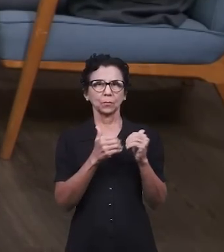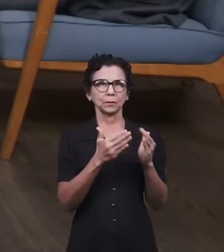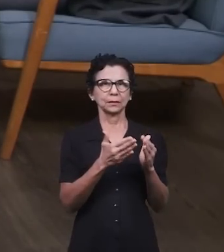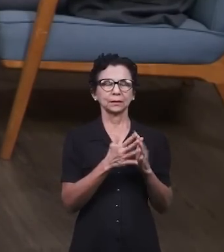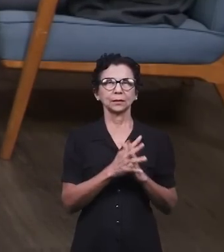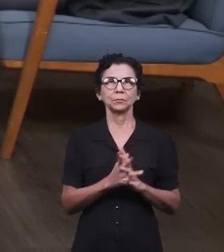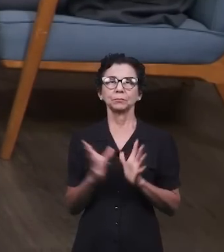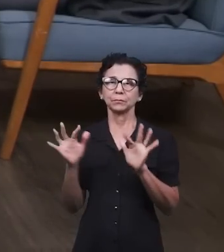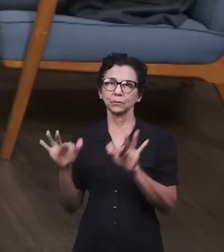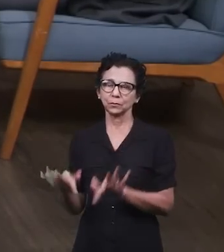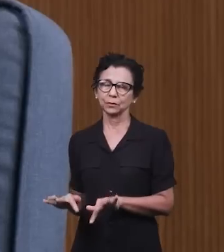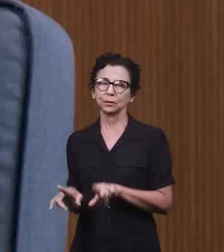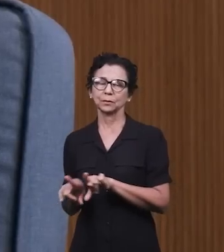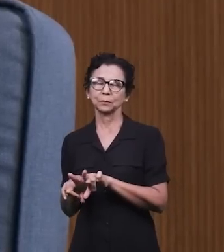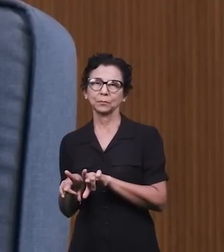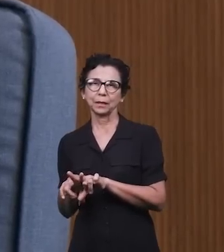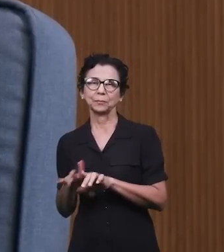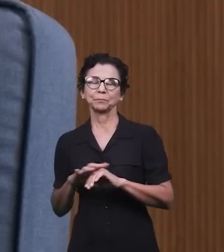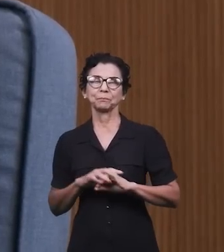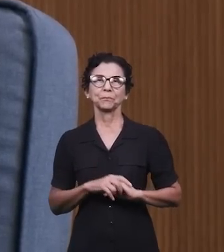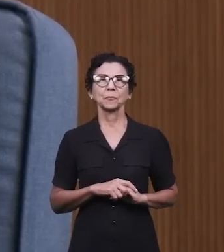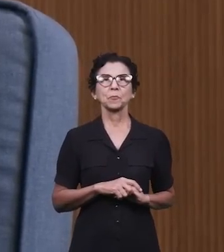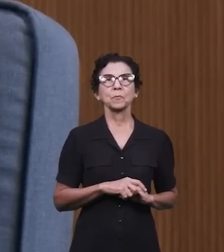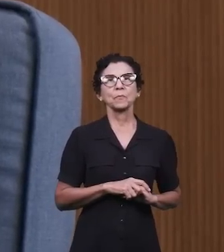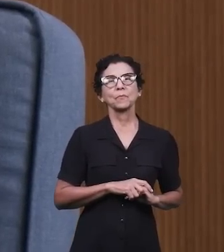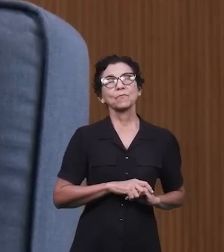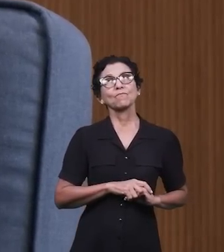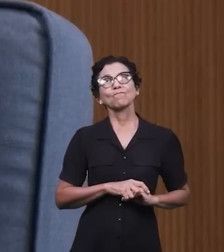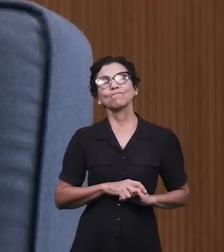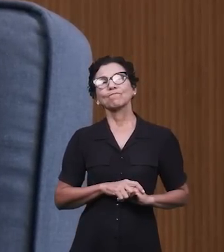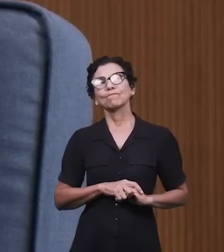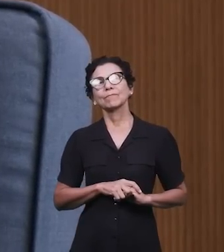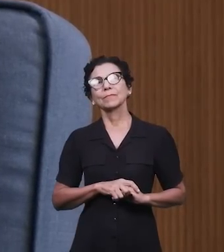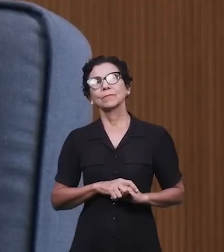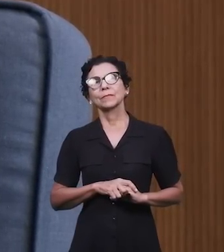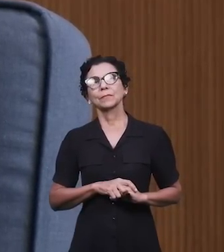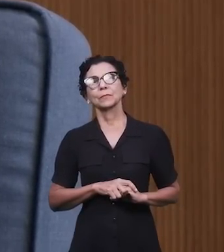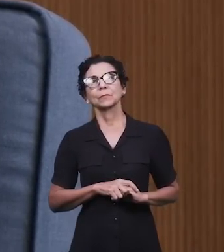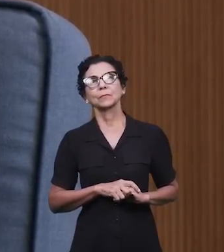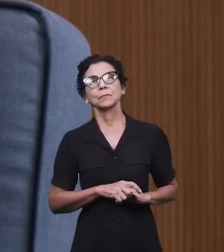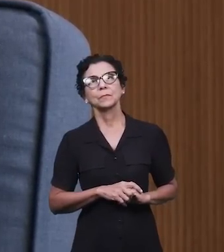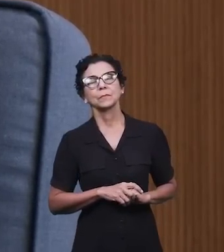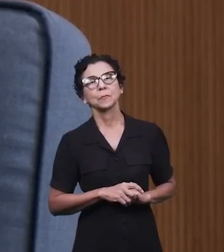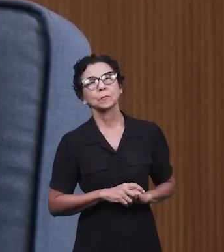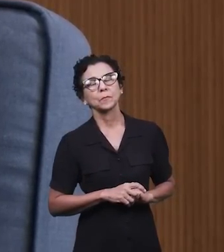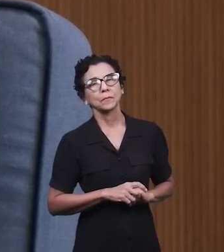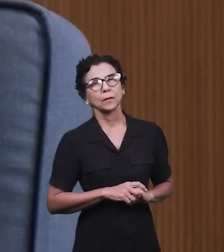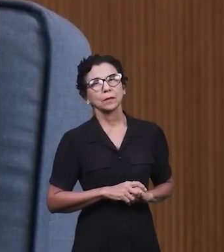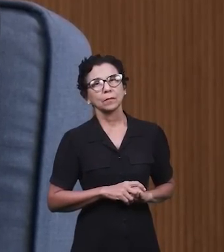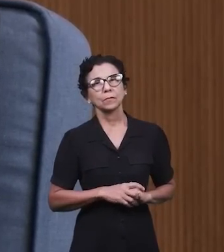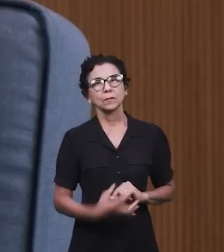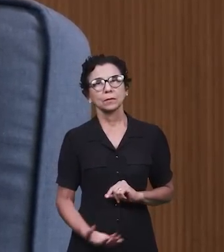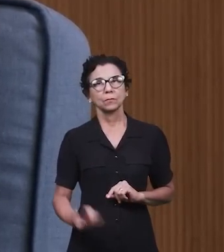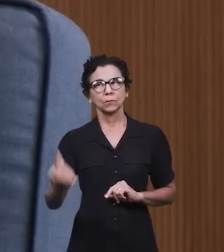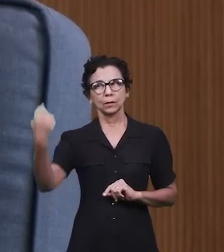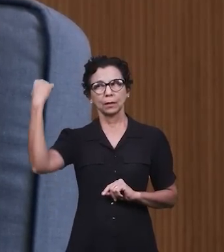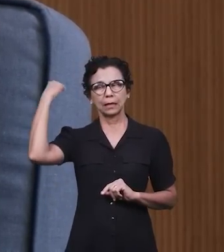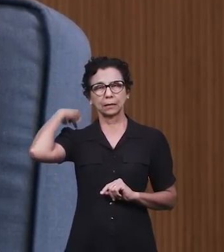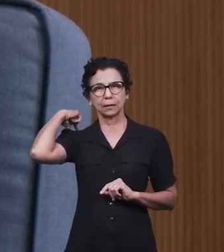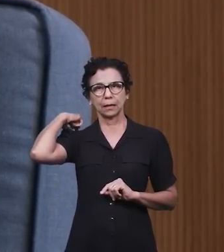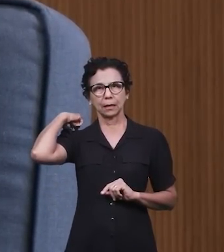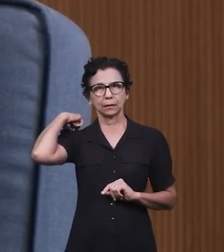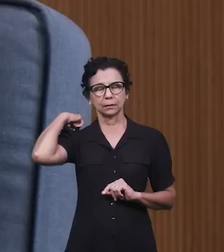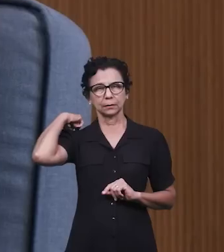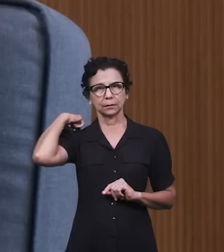o final é Jesus. Glória a Jesus. O projeto lá, quando você volta na história humana,